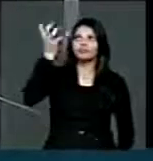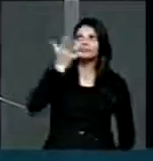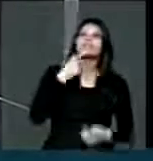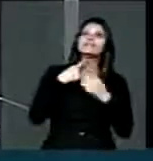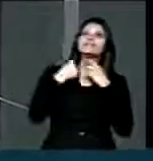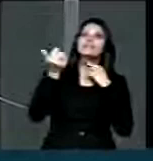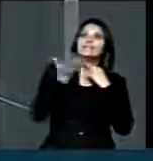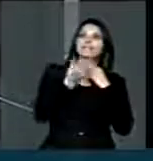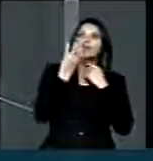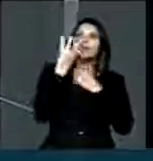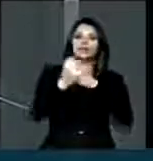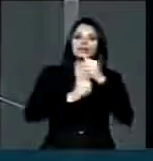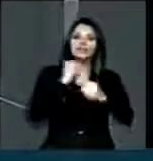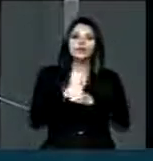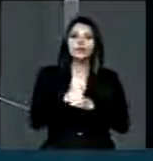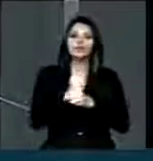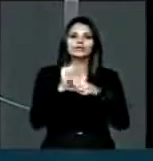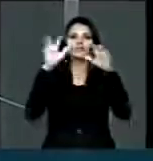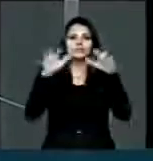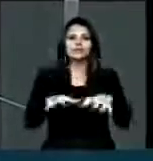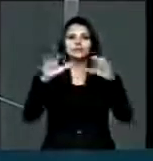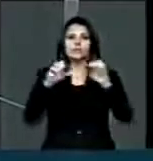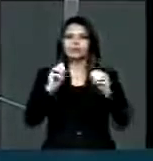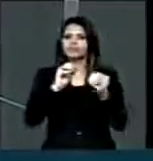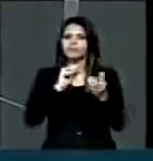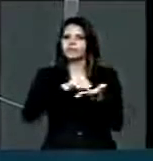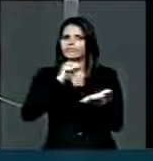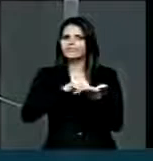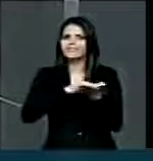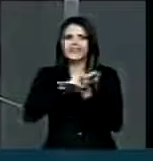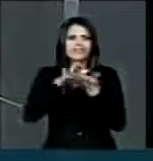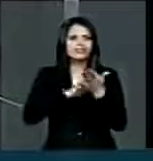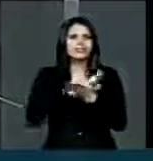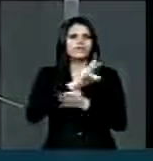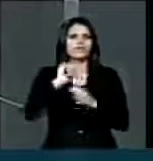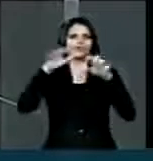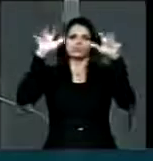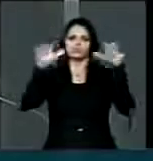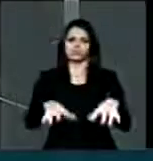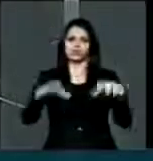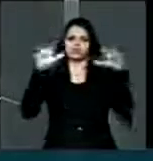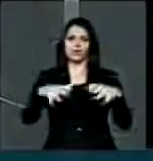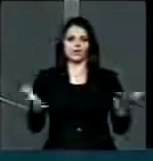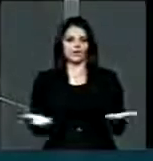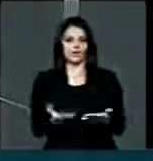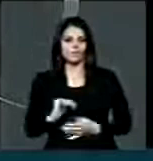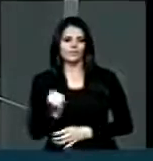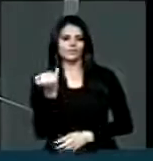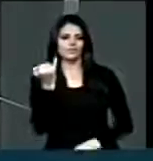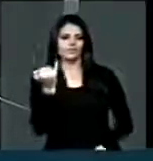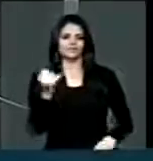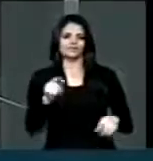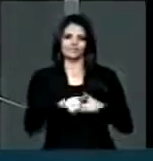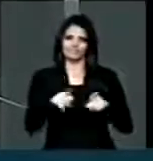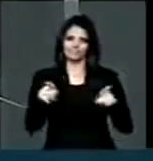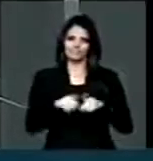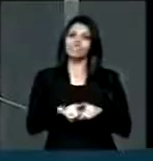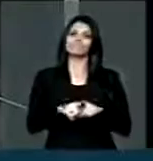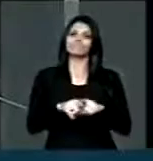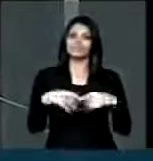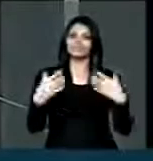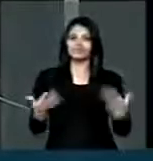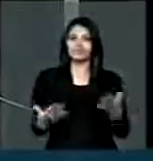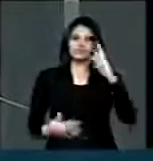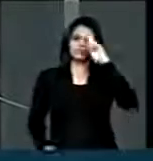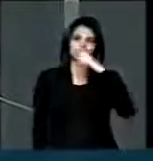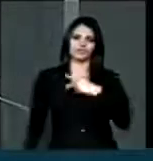depois de 4 anos de estiagem grande, vai chover na região. E aproveito, senhor presidente, também para dizer